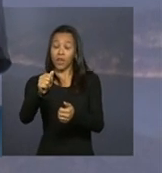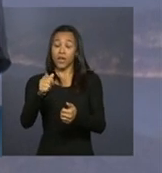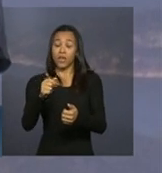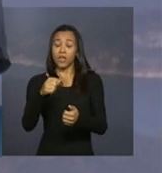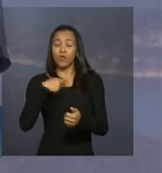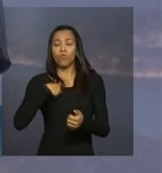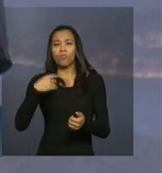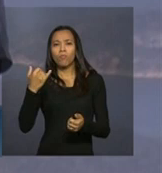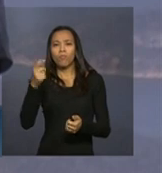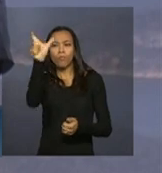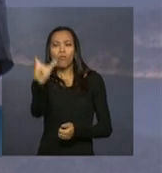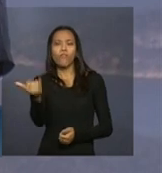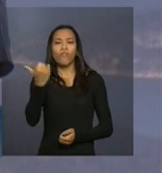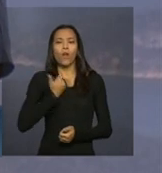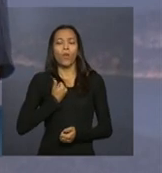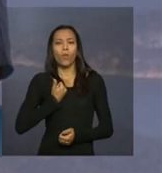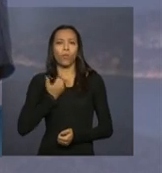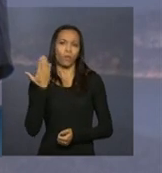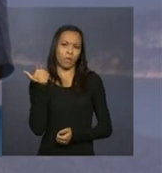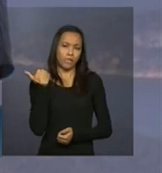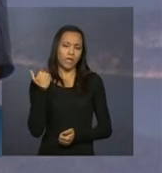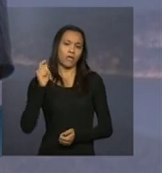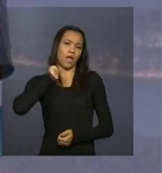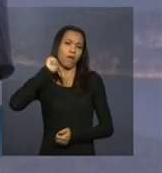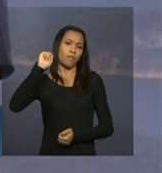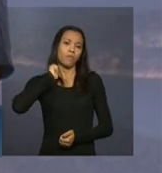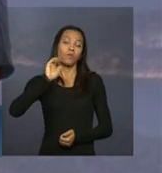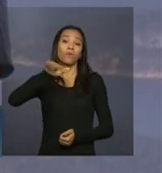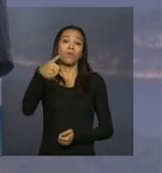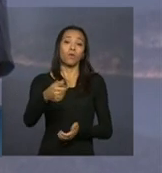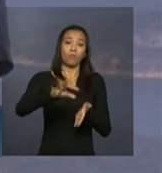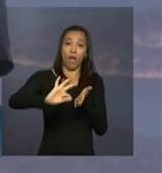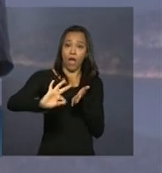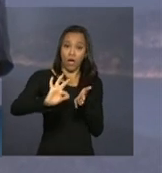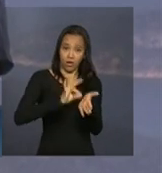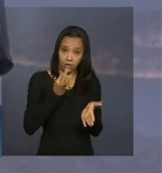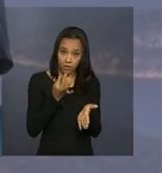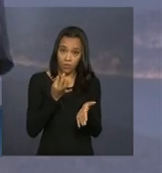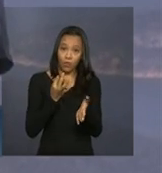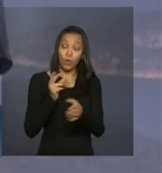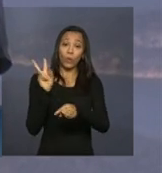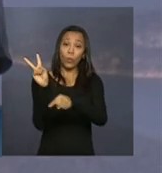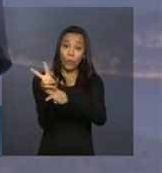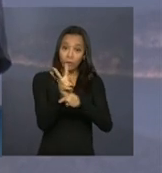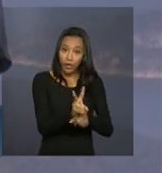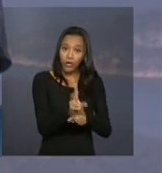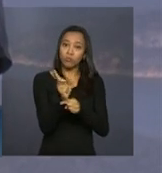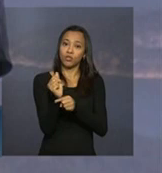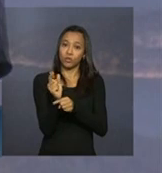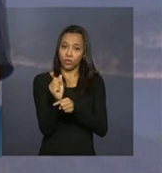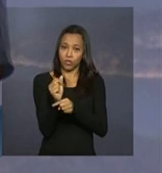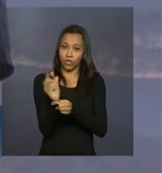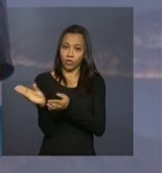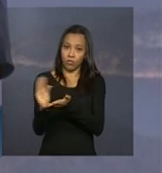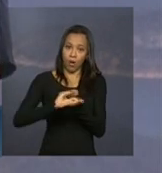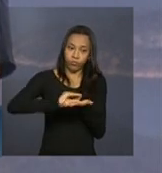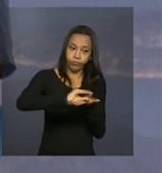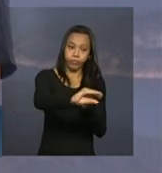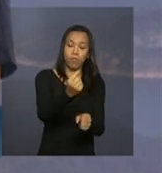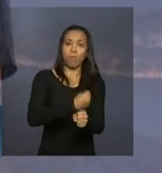senhora teve em abril ainda, quando assinou o empréstimo para o término dessa obra. É a maior